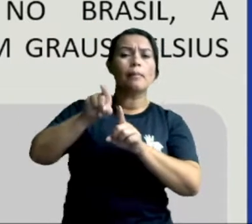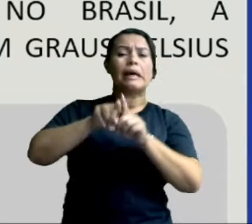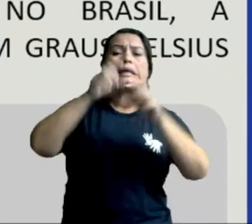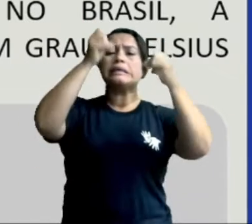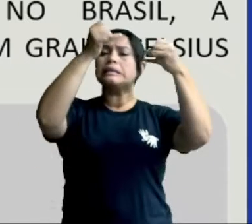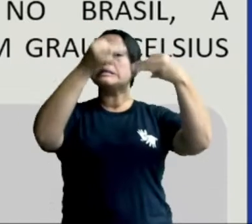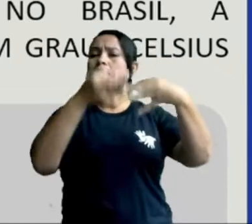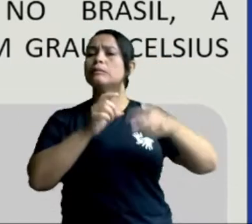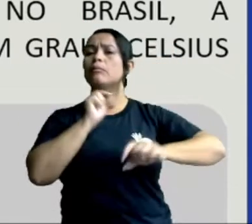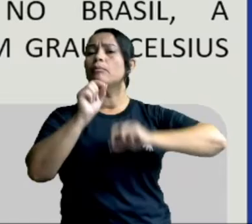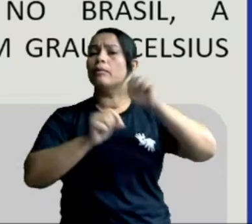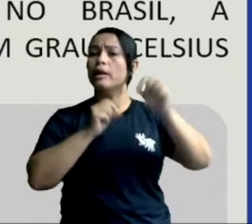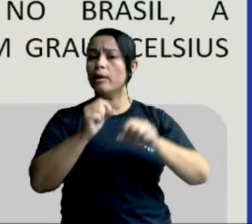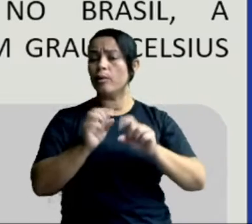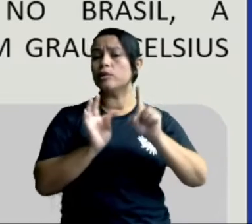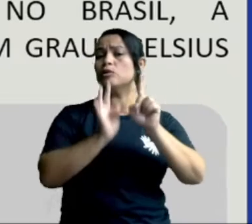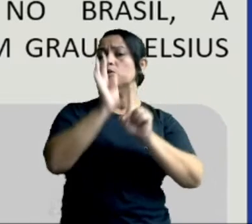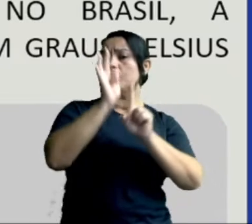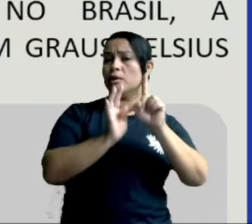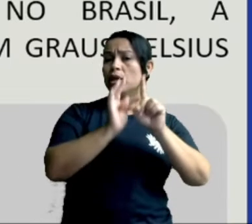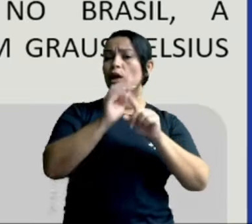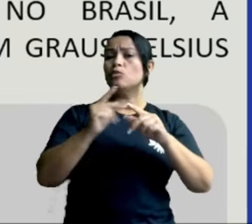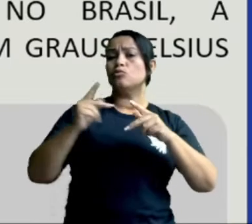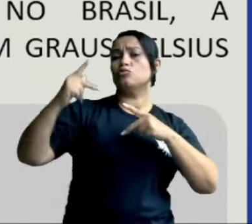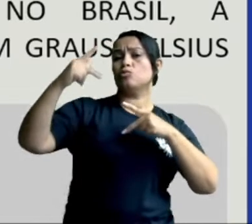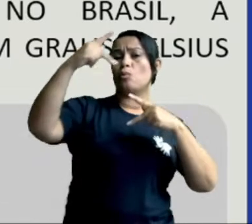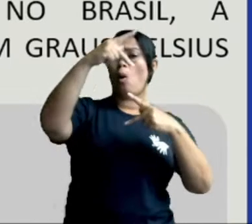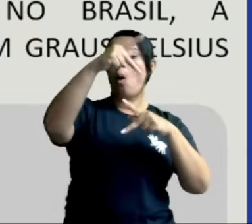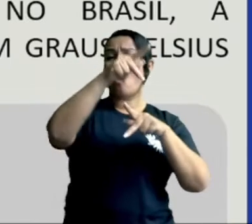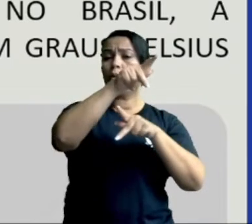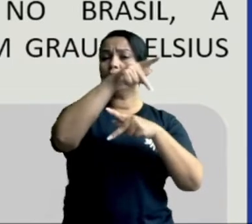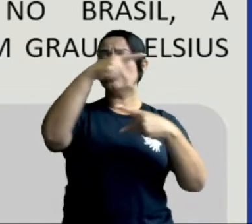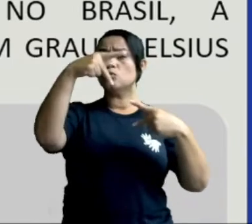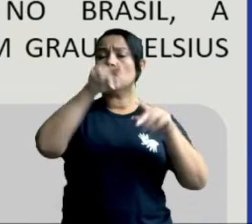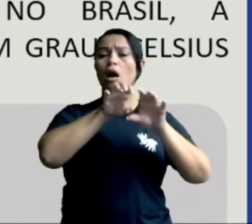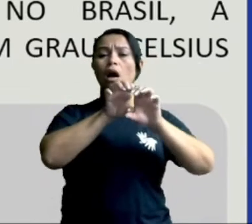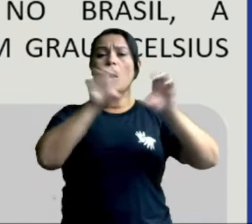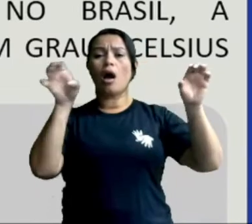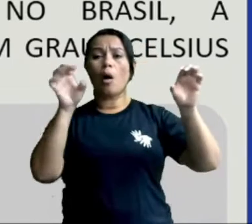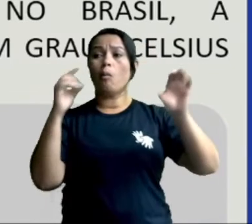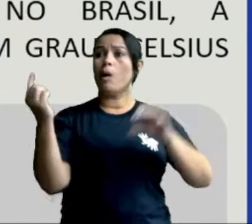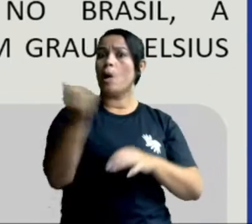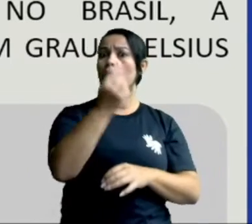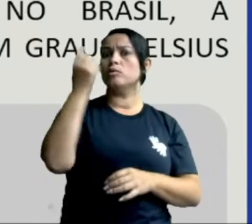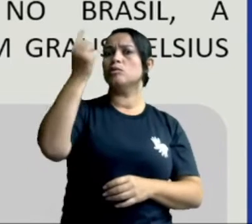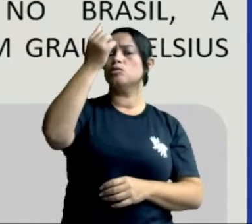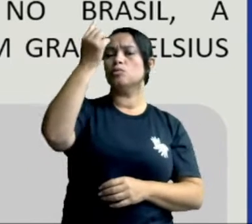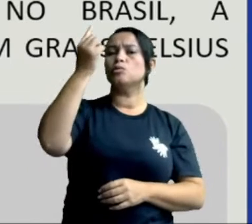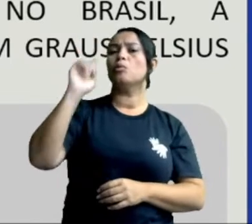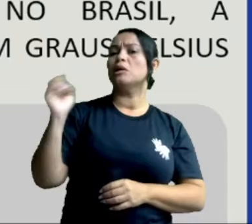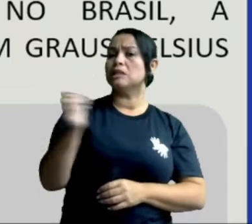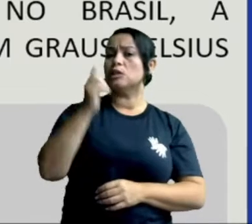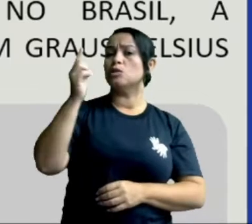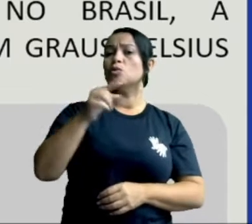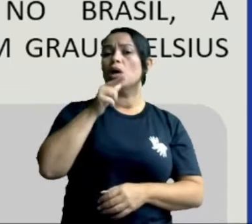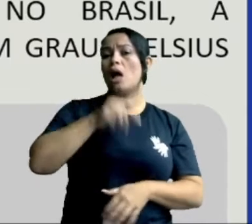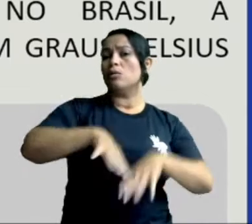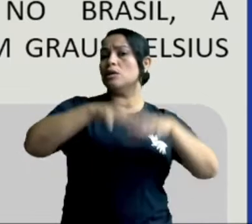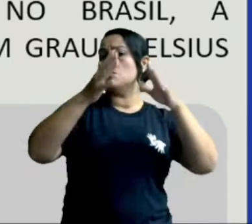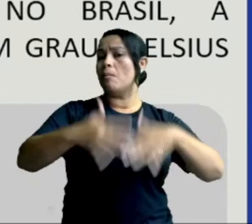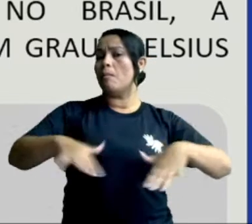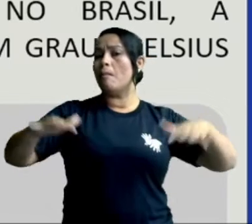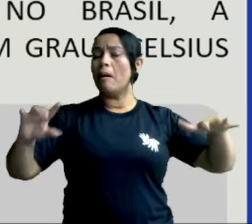da temperatura ser menor nos polos com maior altitude quanto mais alta em relação aos níveis do